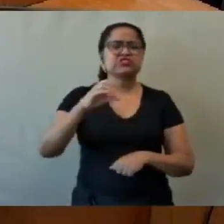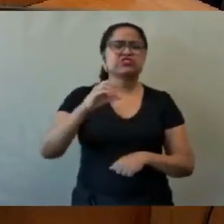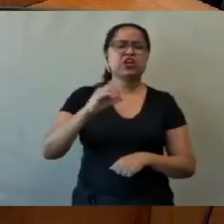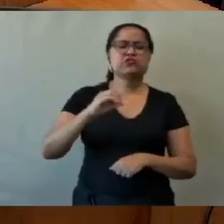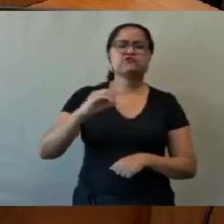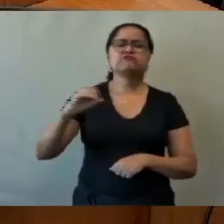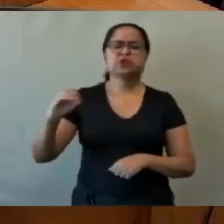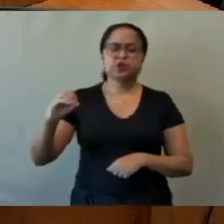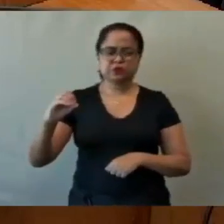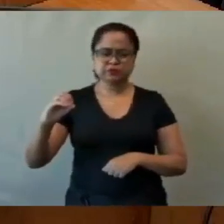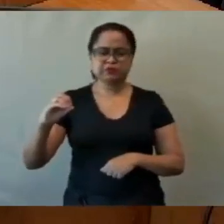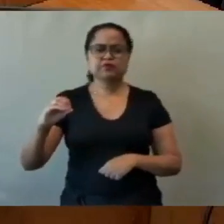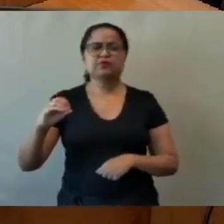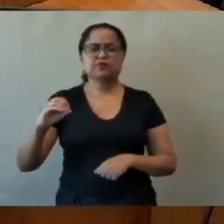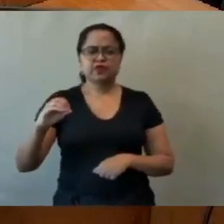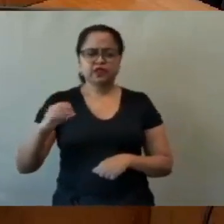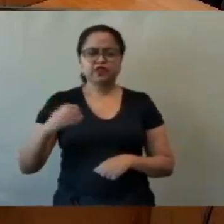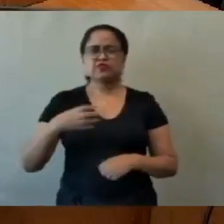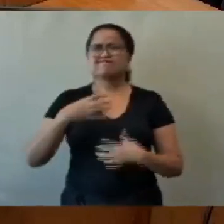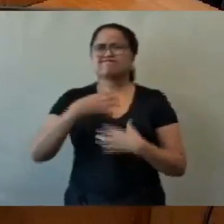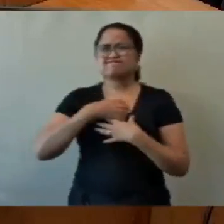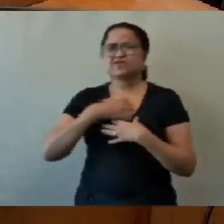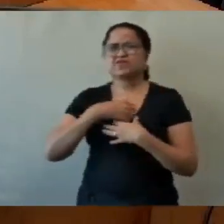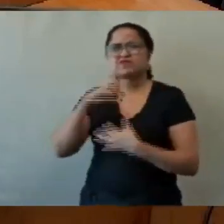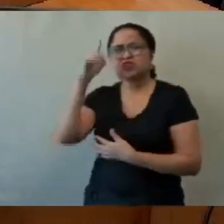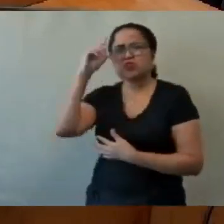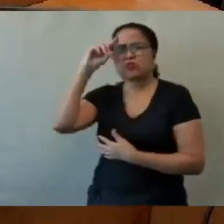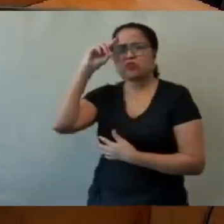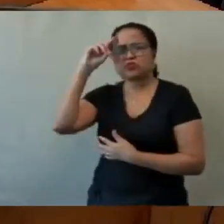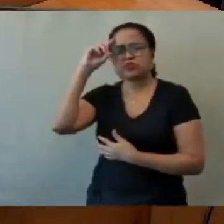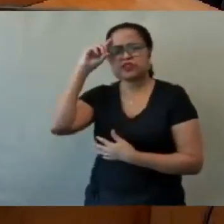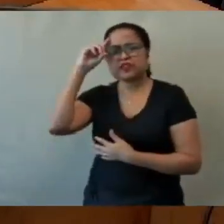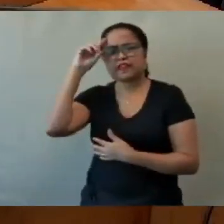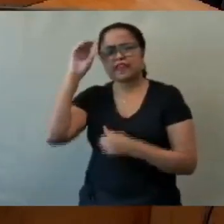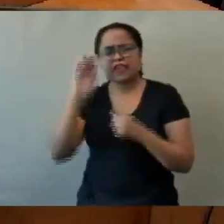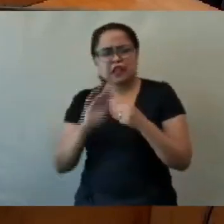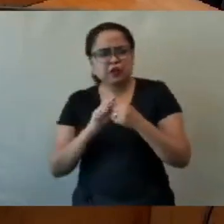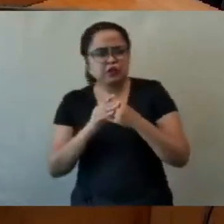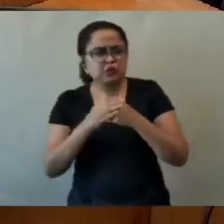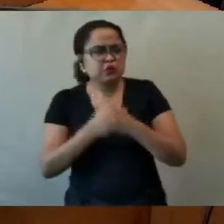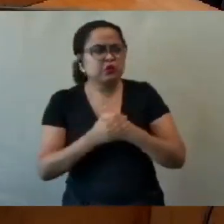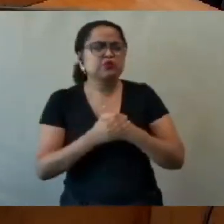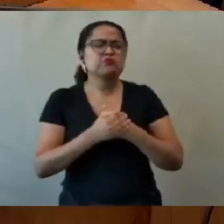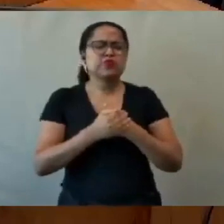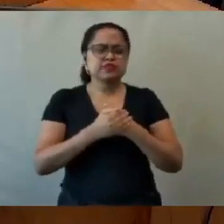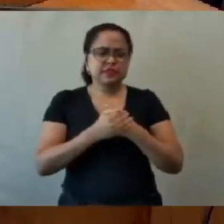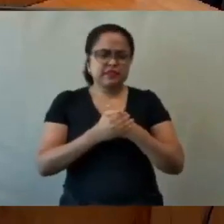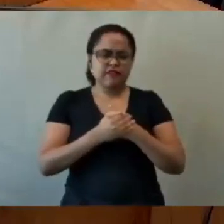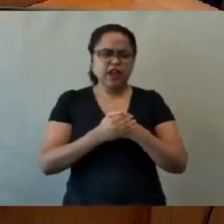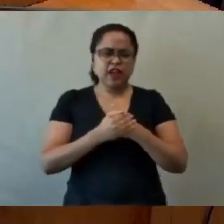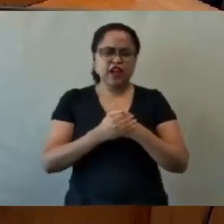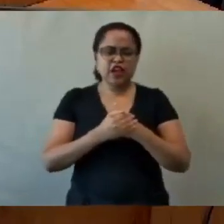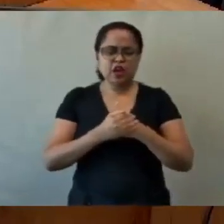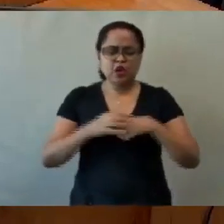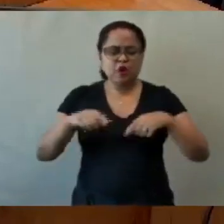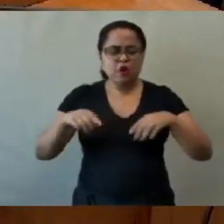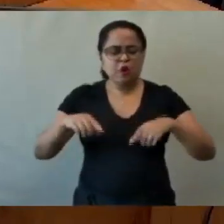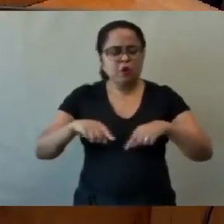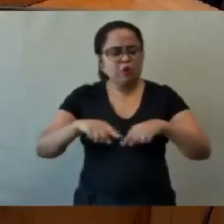brasileiras, e a gente está sentindo isso no dia a dia. E preservar, né, uma mata tão bonita,